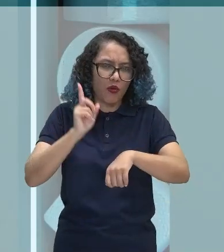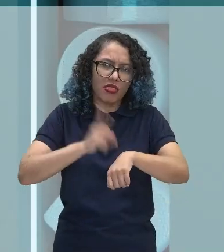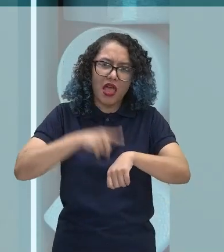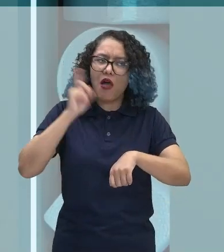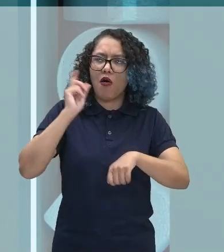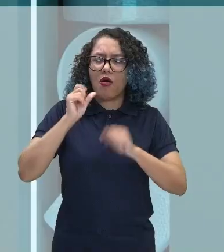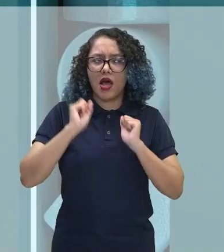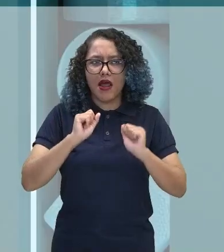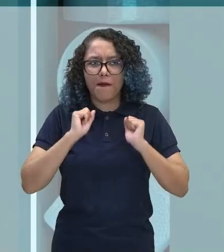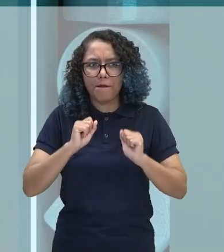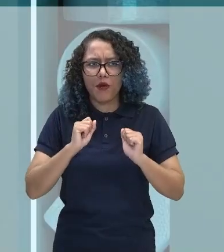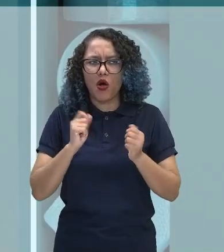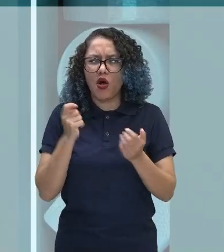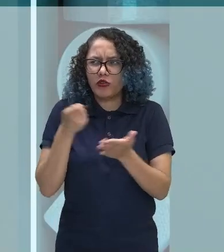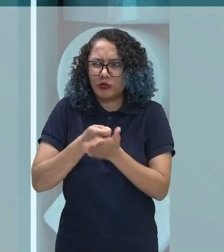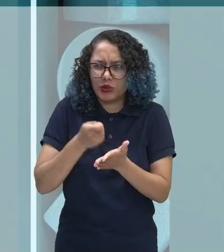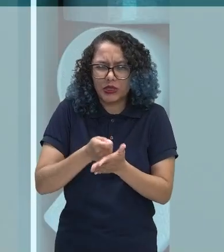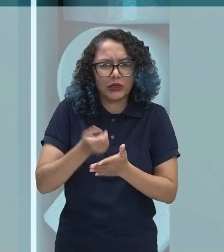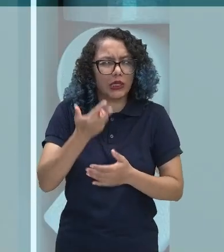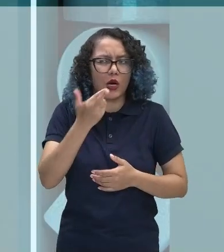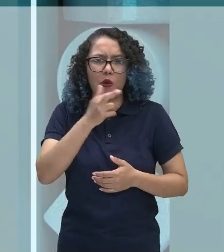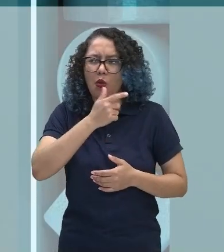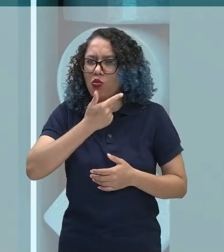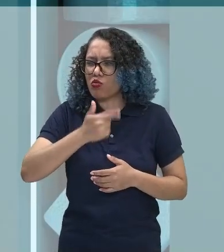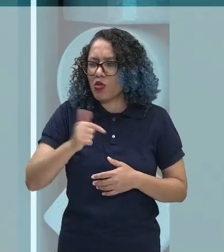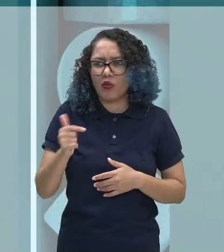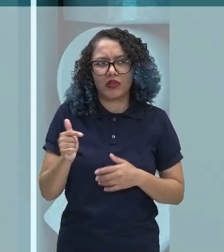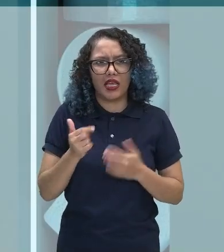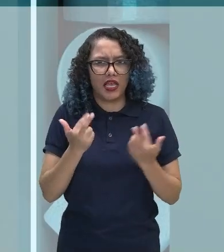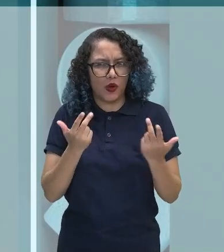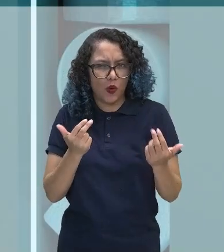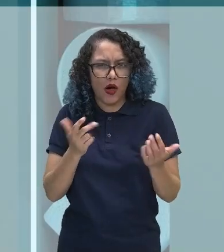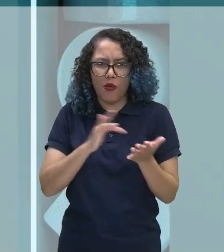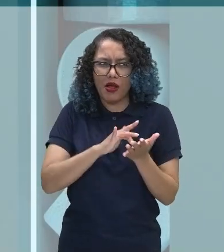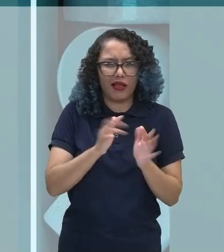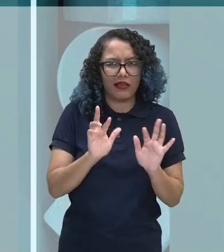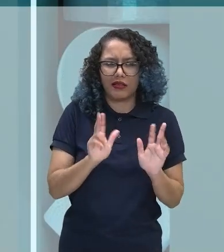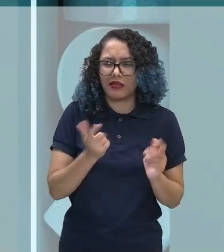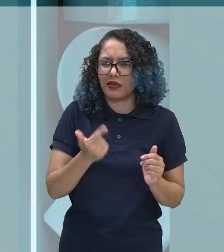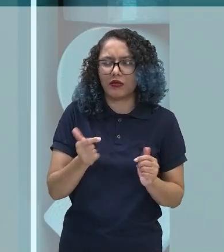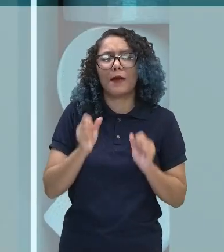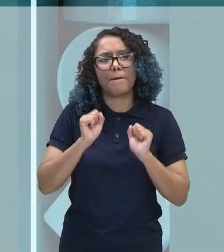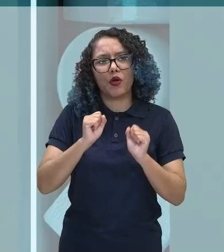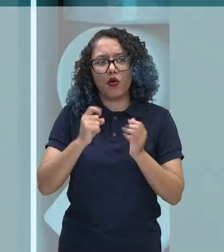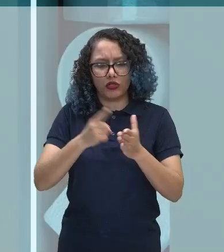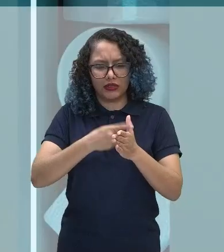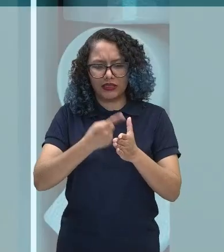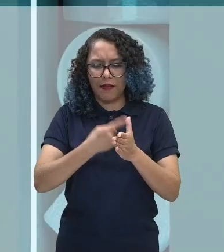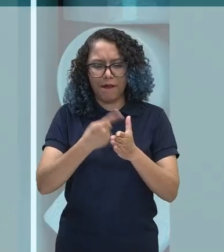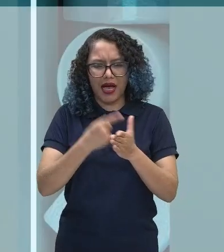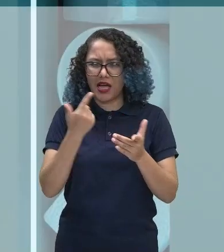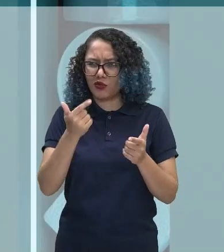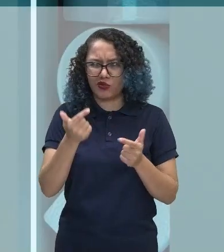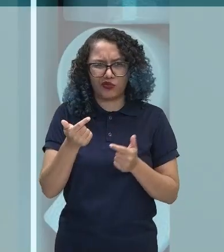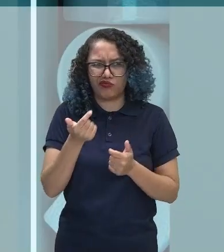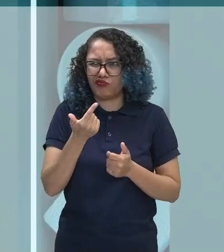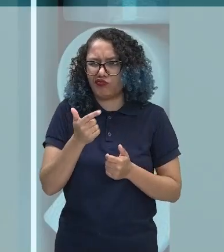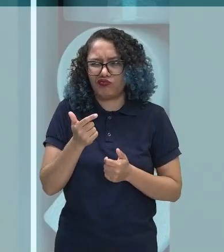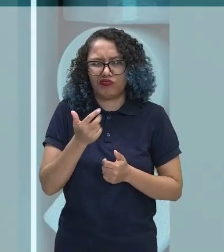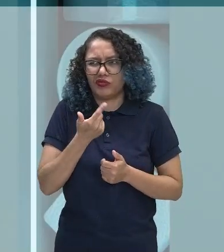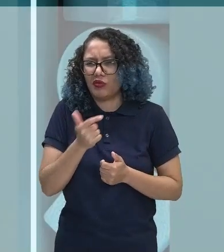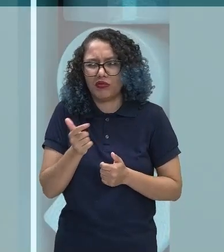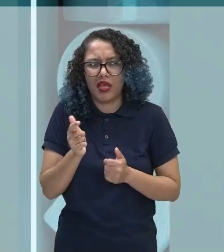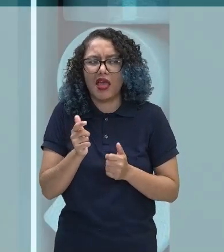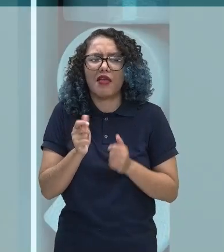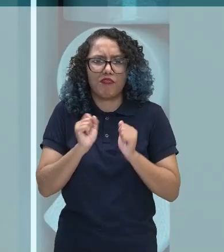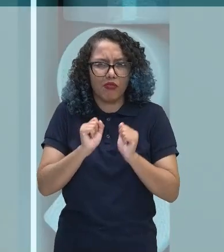tem aquela rigidez. Os bailarinos começam a dançar descalços, certo? E movimentar o corpo ali,